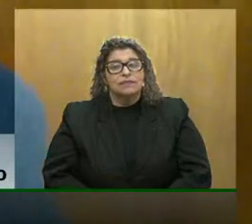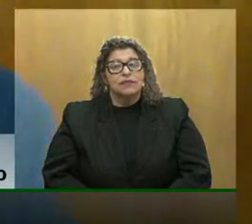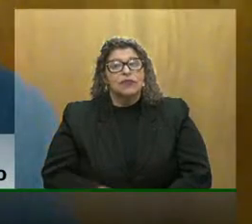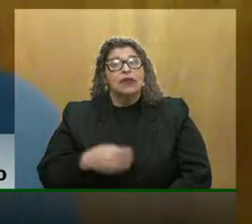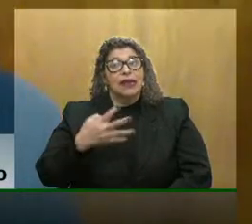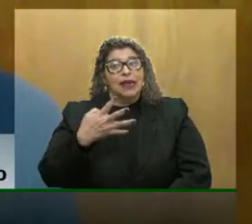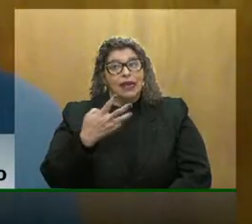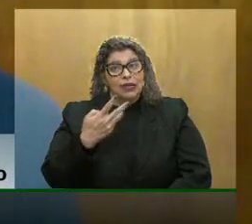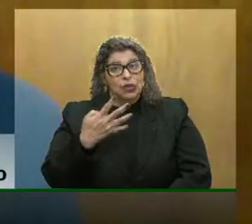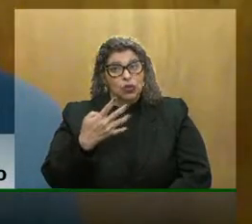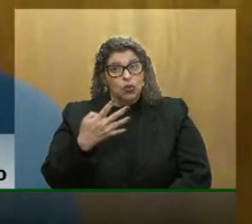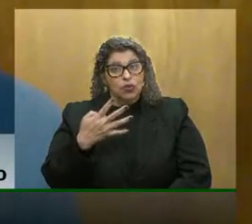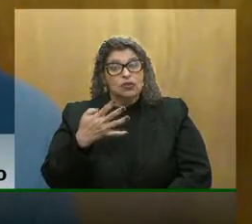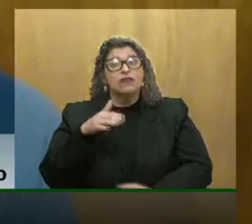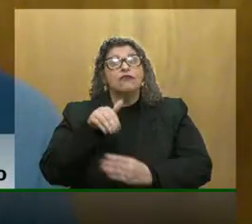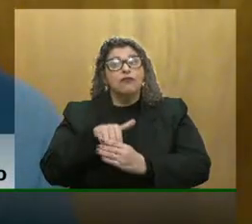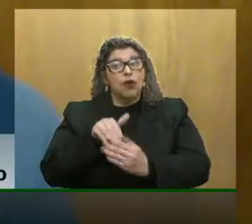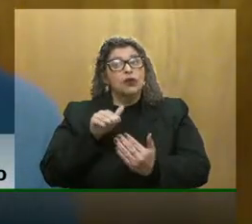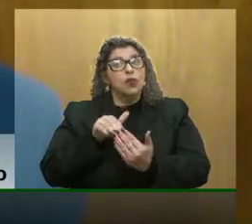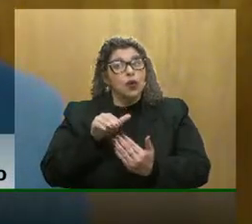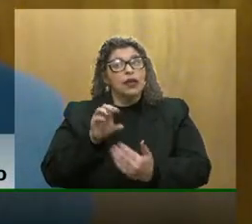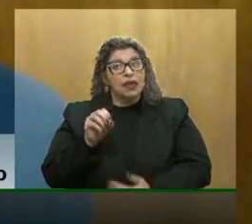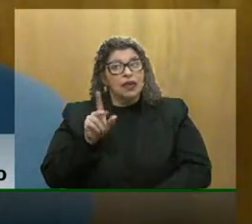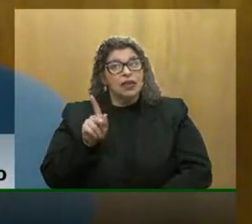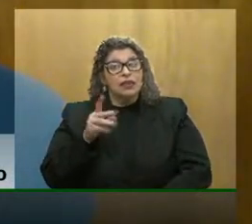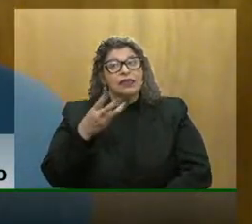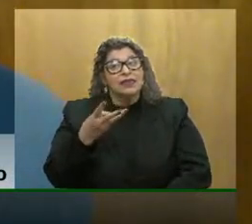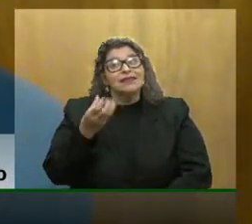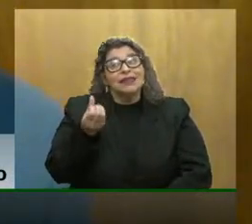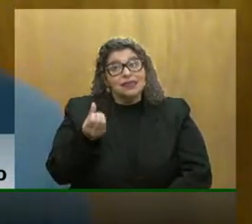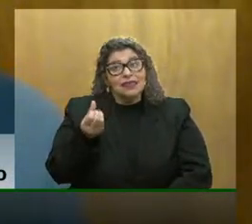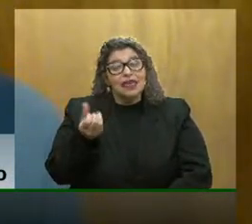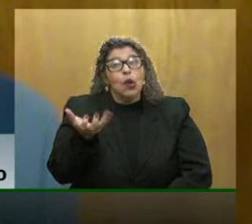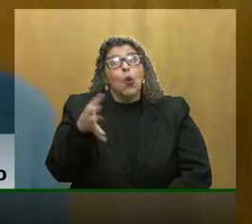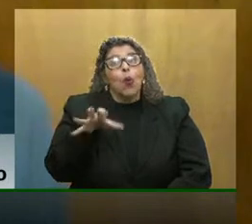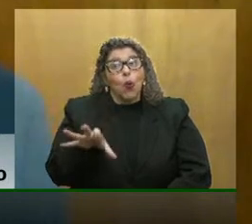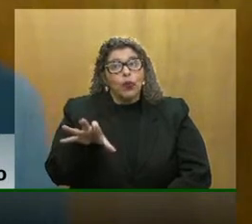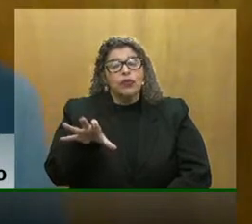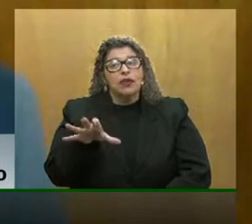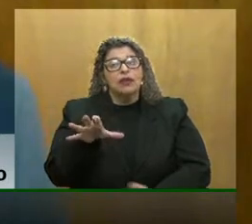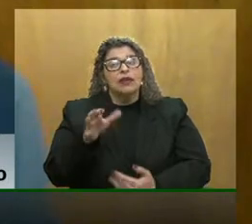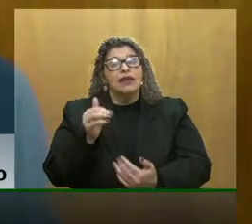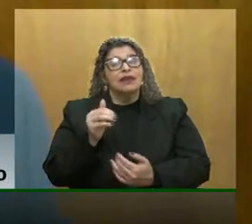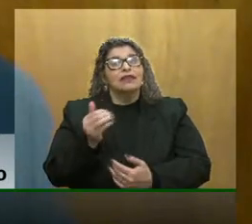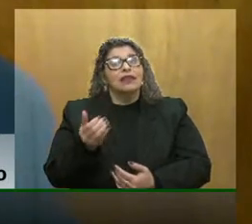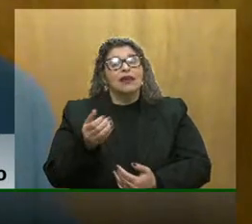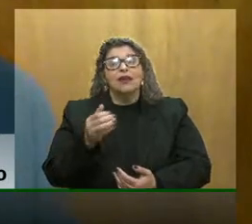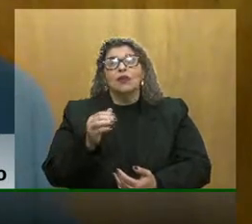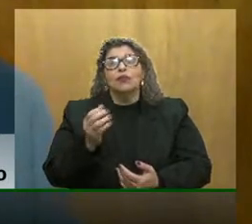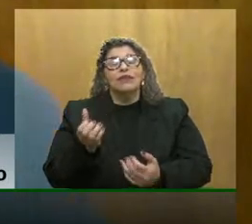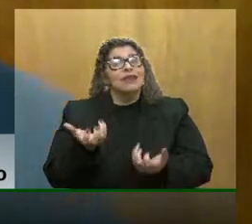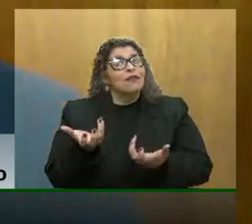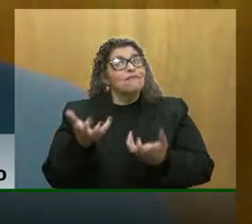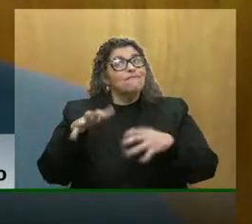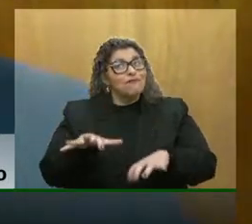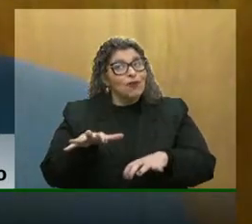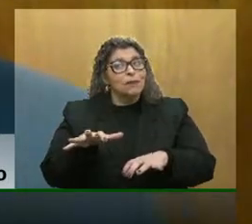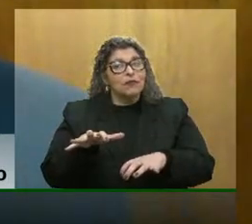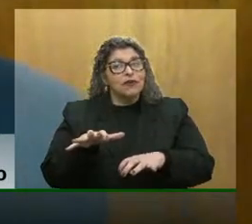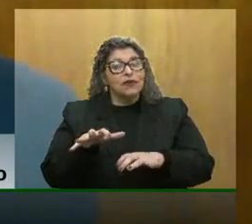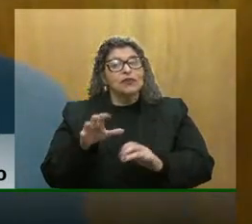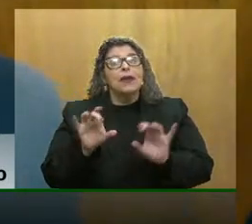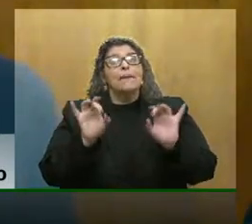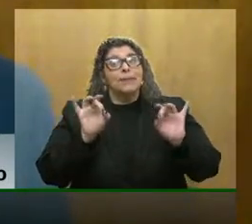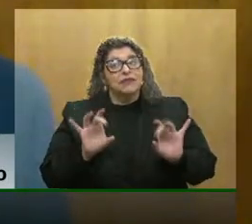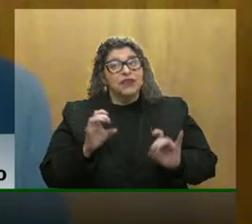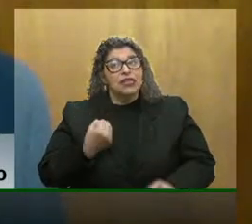14 votos, desculpa. Com 14 votos favoráveis e 36 votos contrários, está rejeitado o requerimento de preferência de